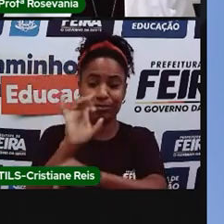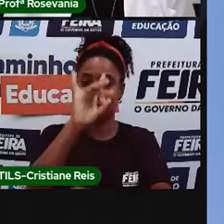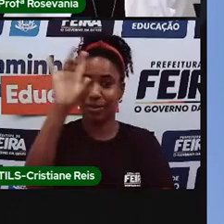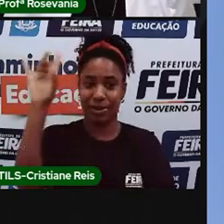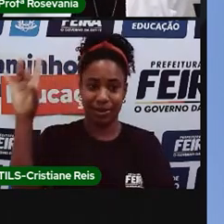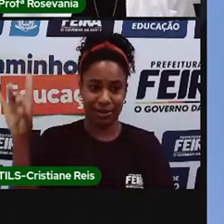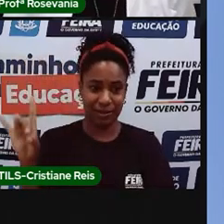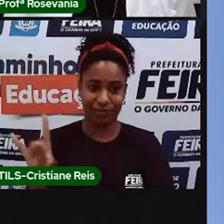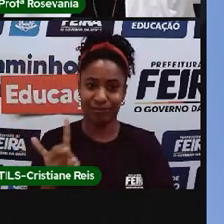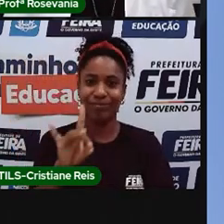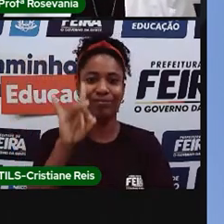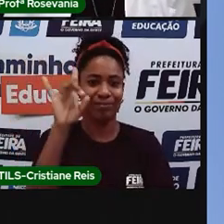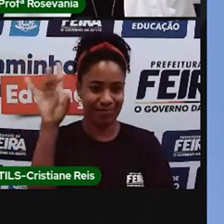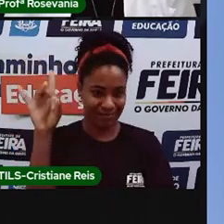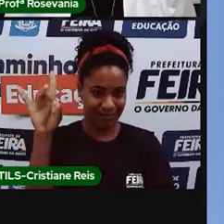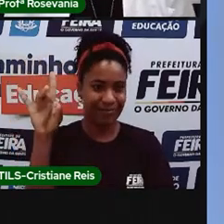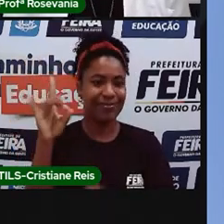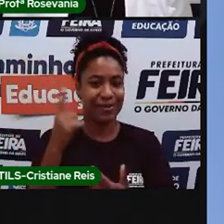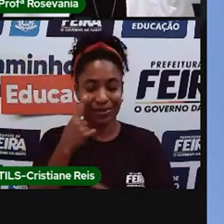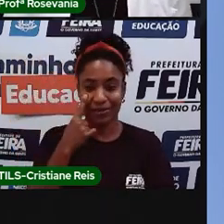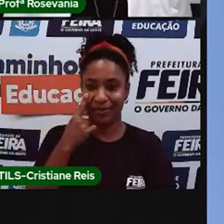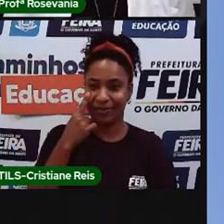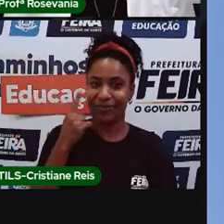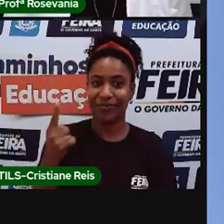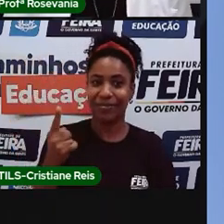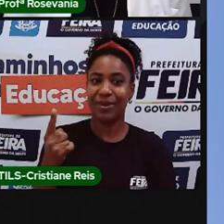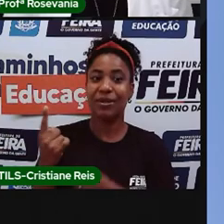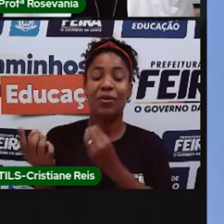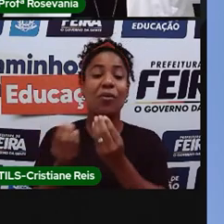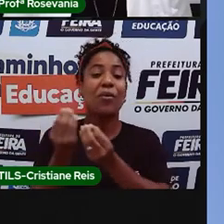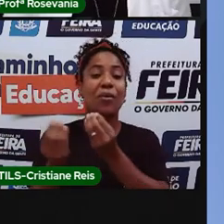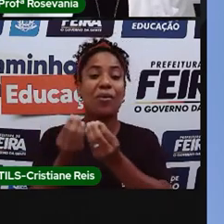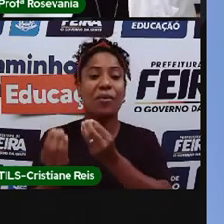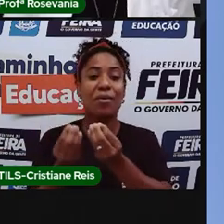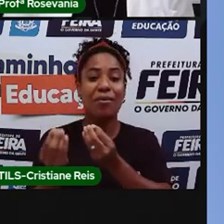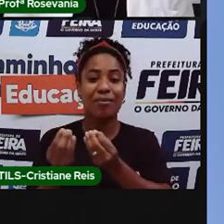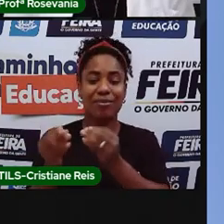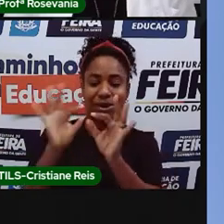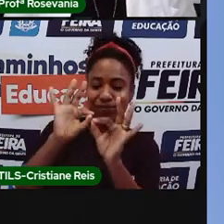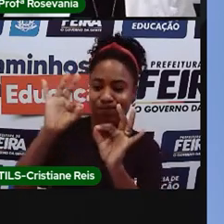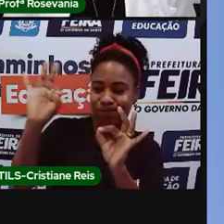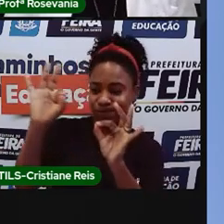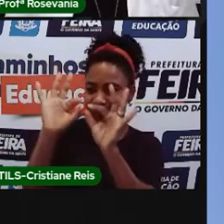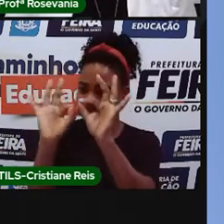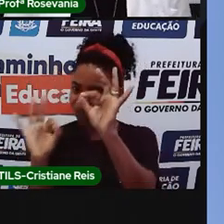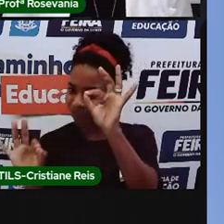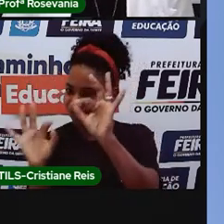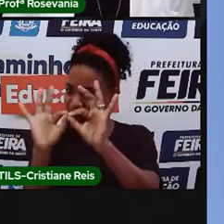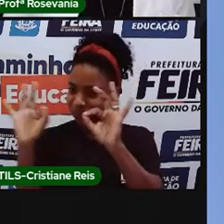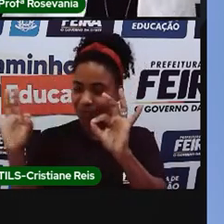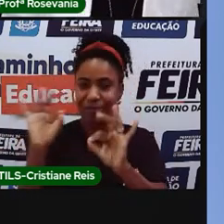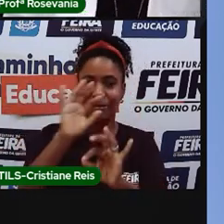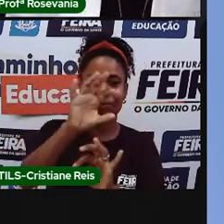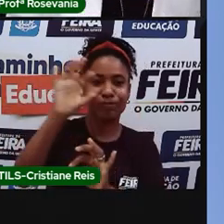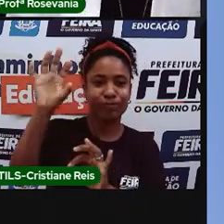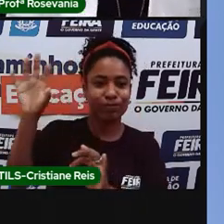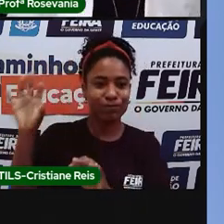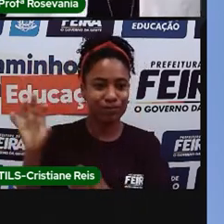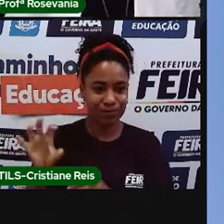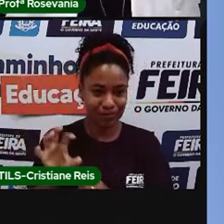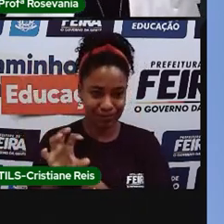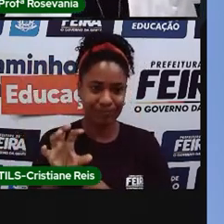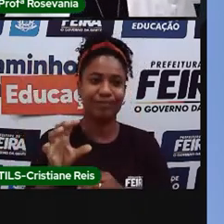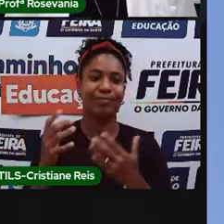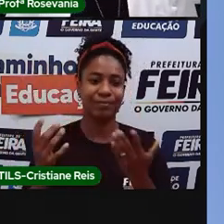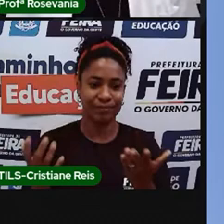bastante fiéis. Então, tem essa preocupação com a escala, com a qualidade da informação, tanto para se fazer